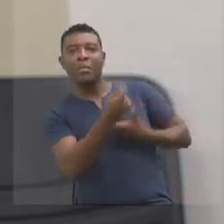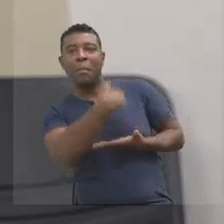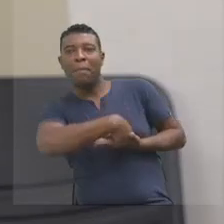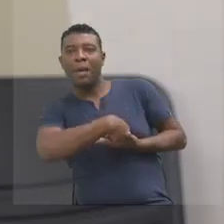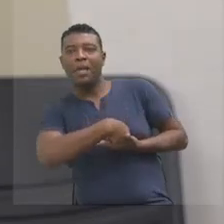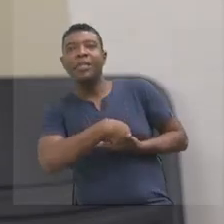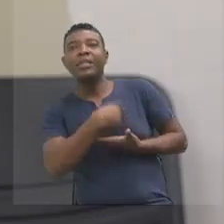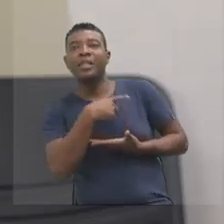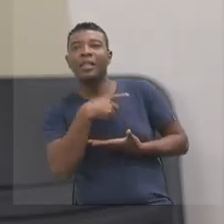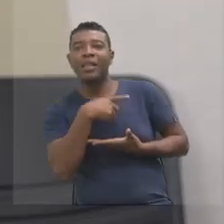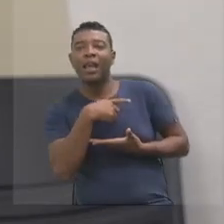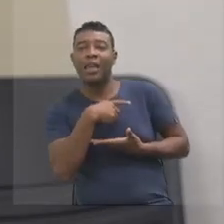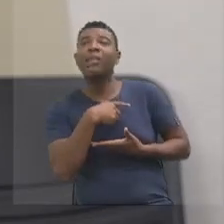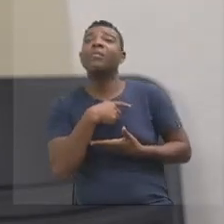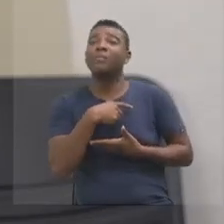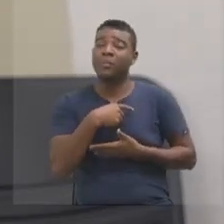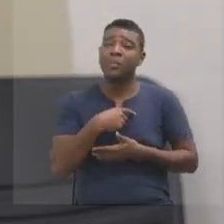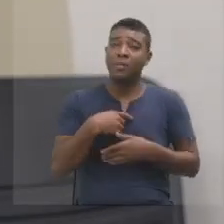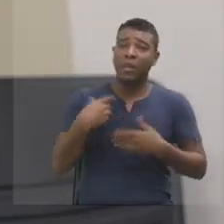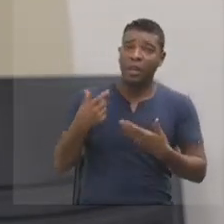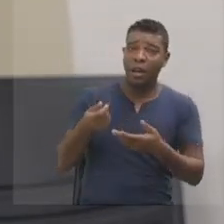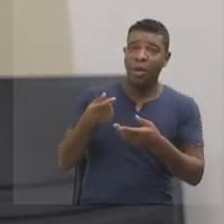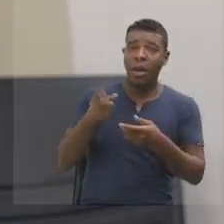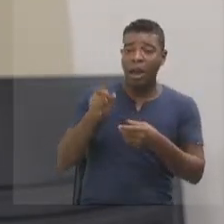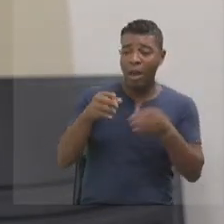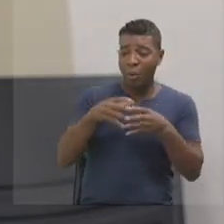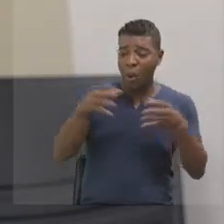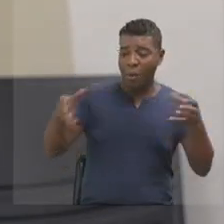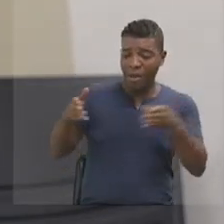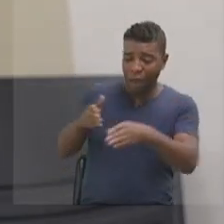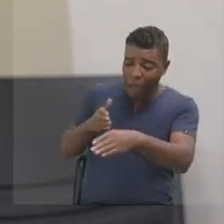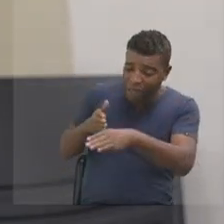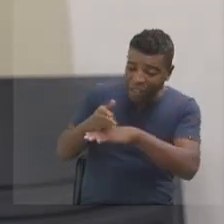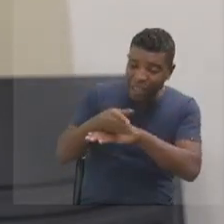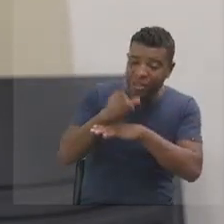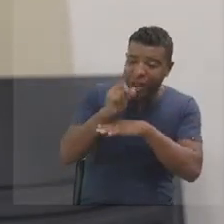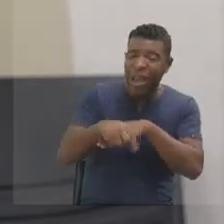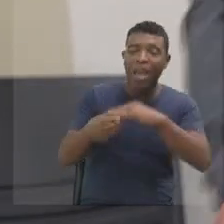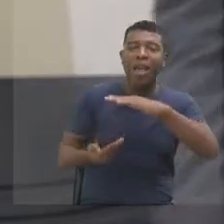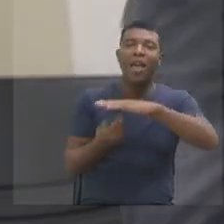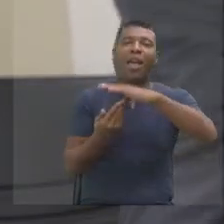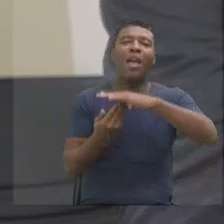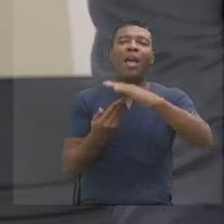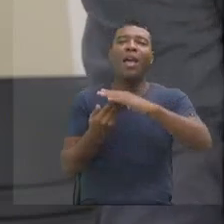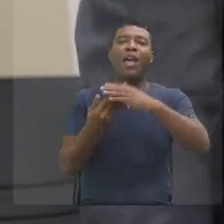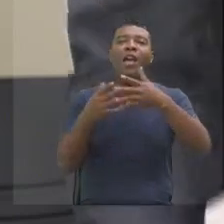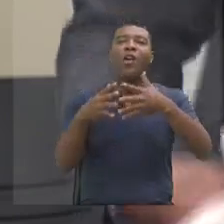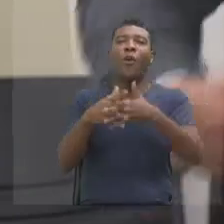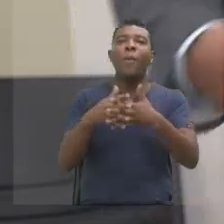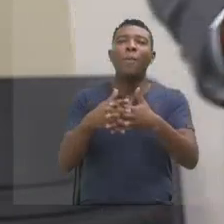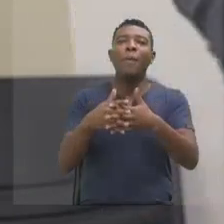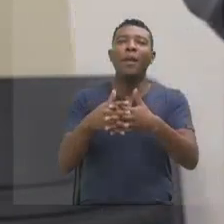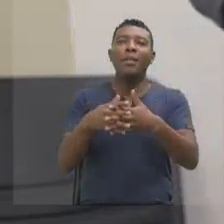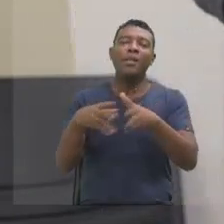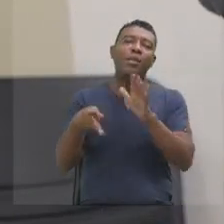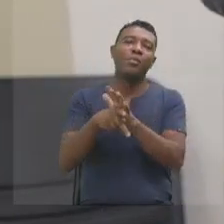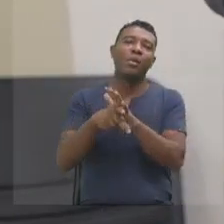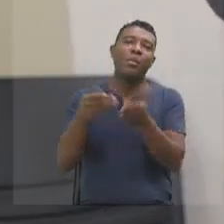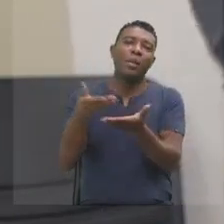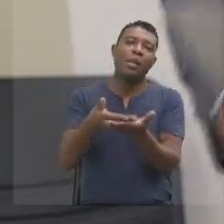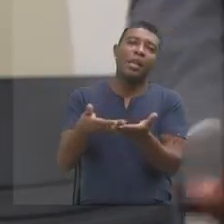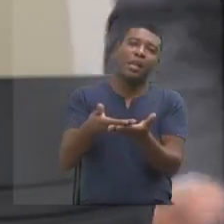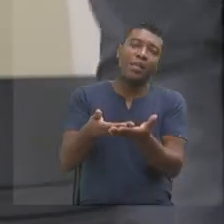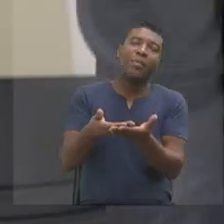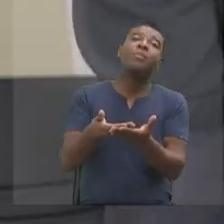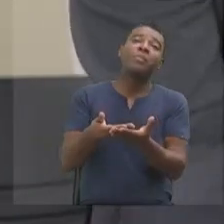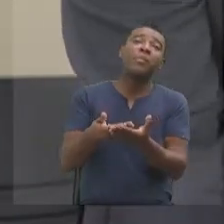ao aumento do acesso na Oncologia está no teto de alta complexidade e o estado de Minas vem na tentativa agora de